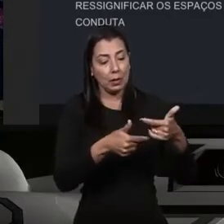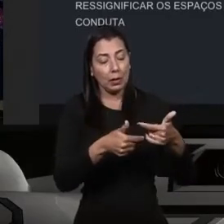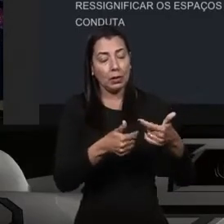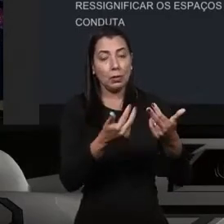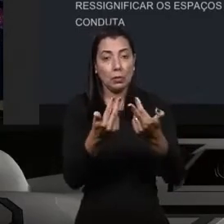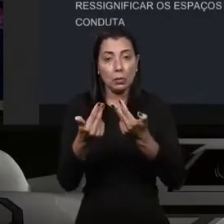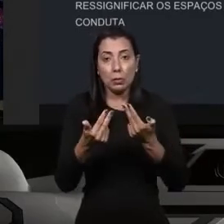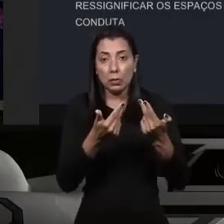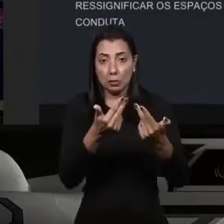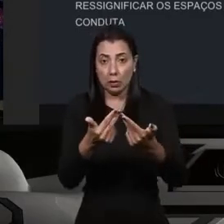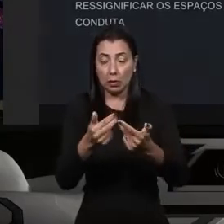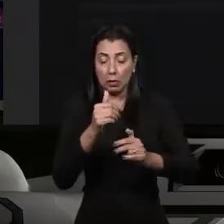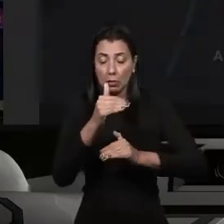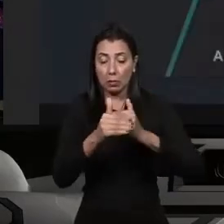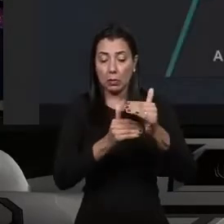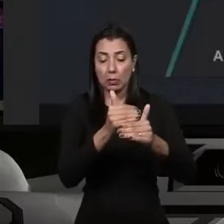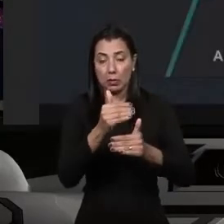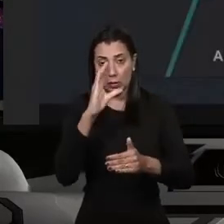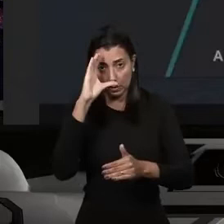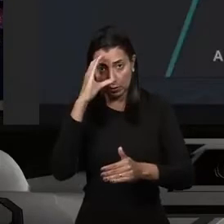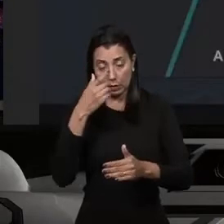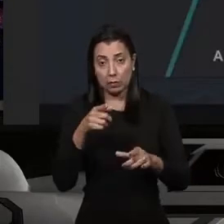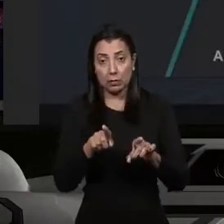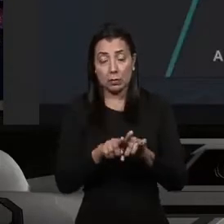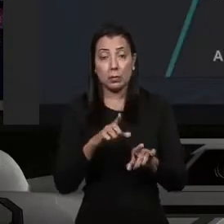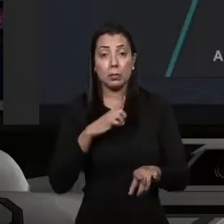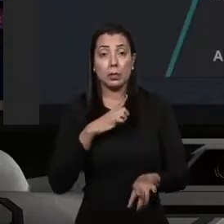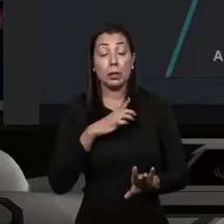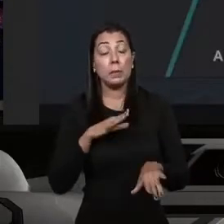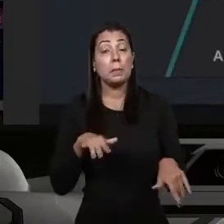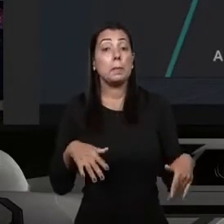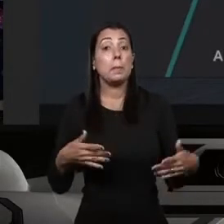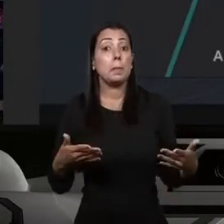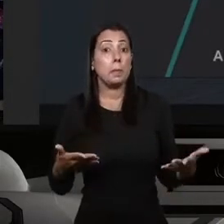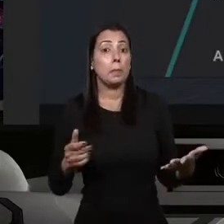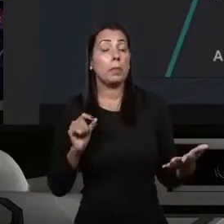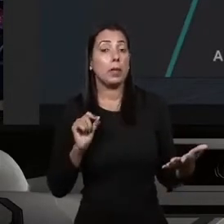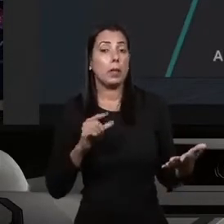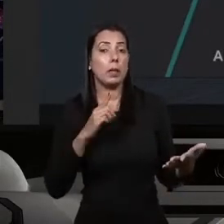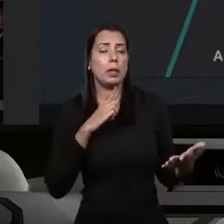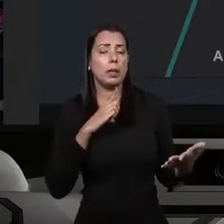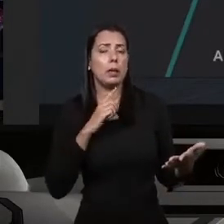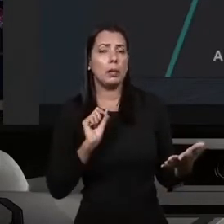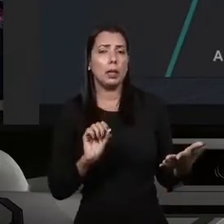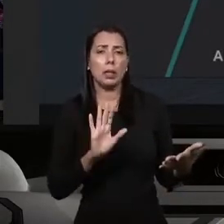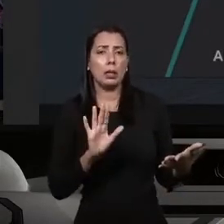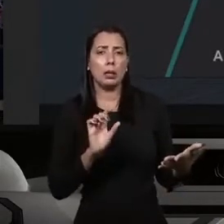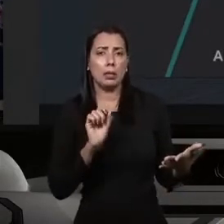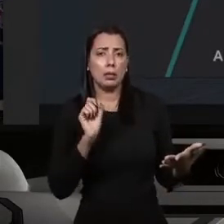as ordens de processos decisórios. Então, existe, isso não é feito